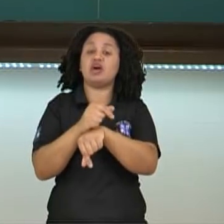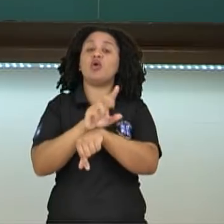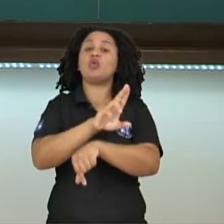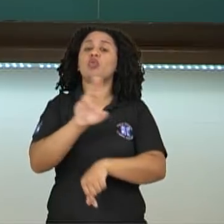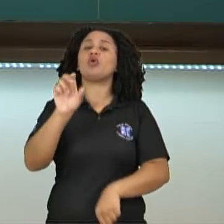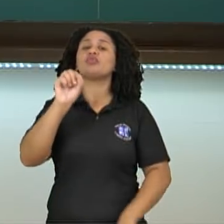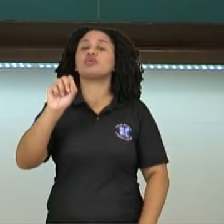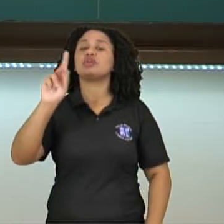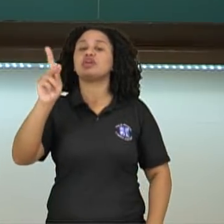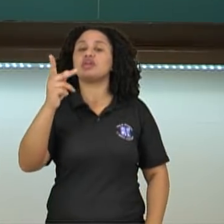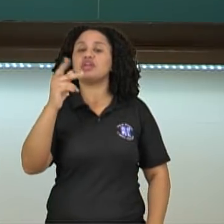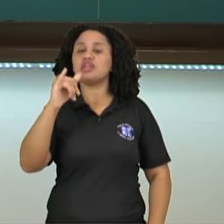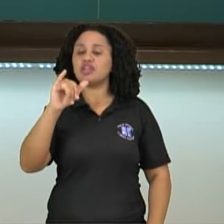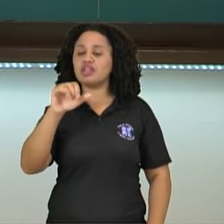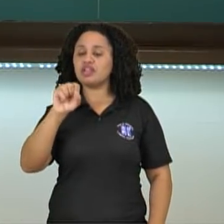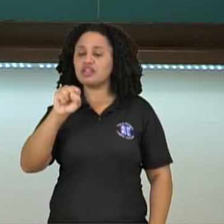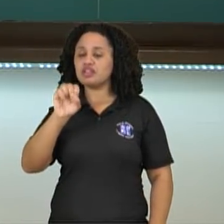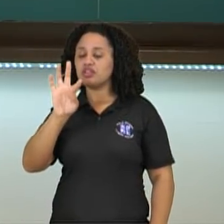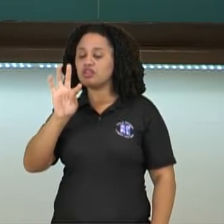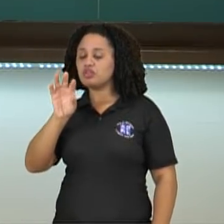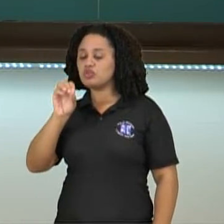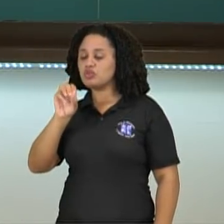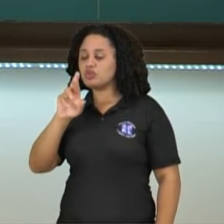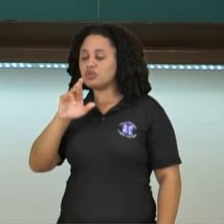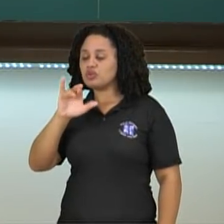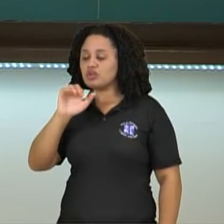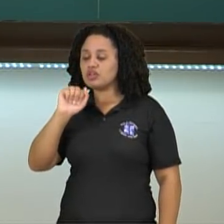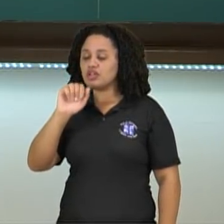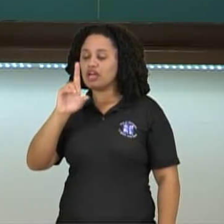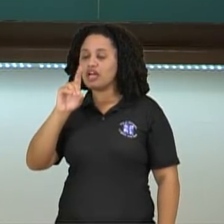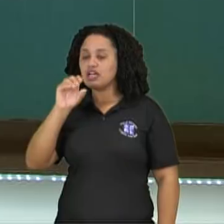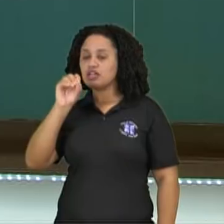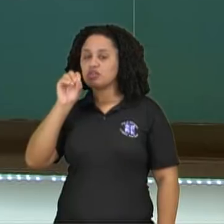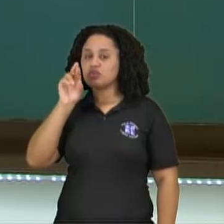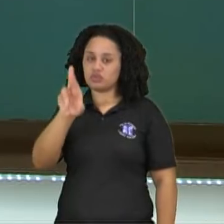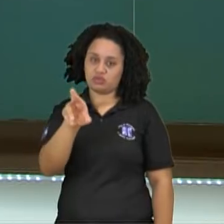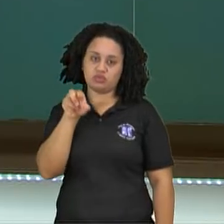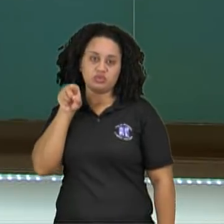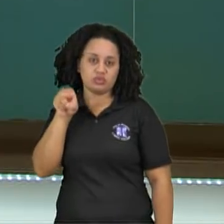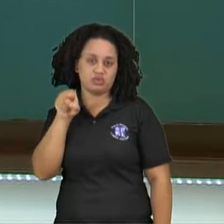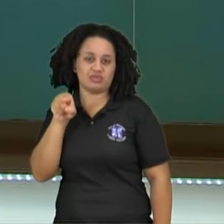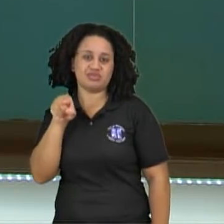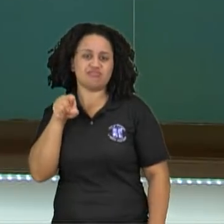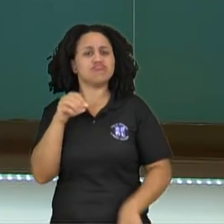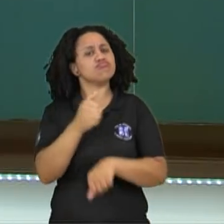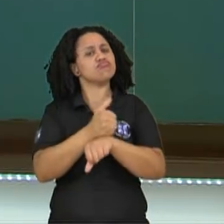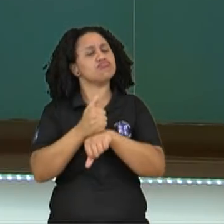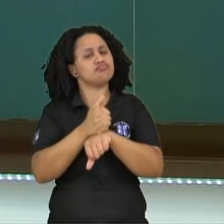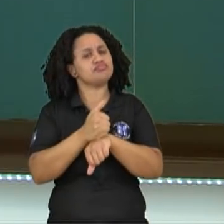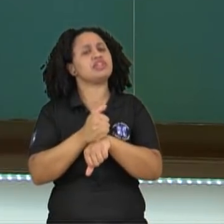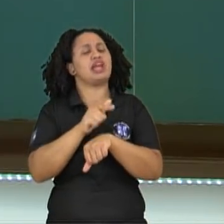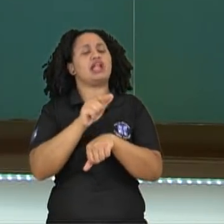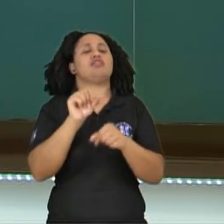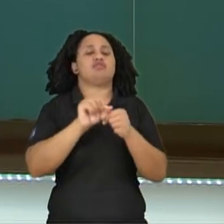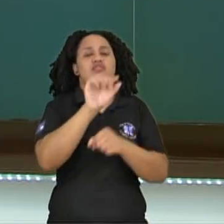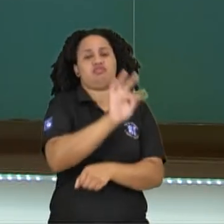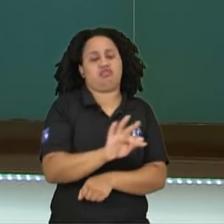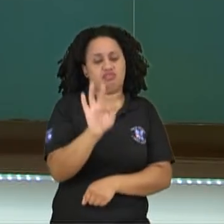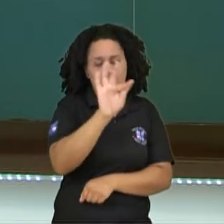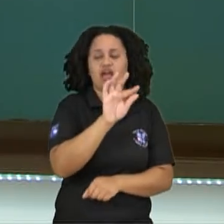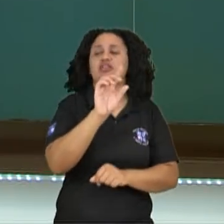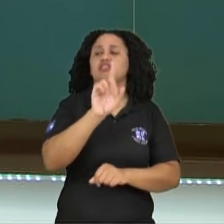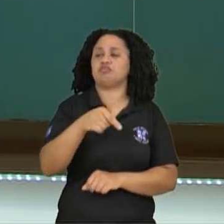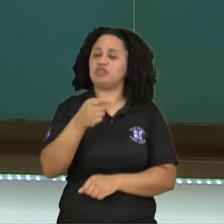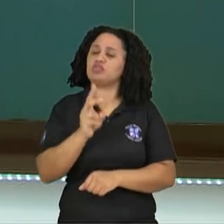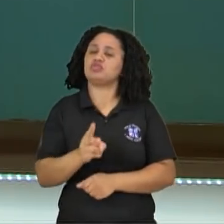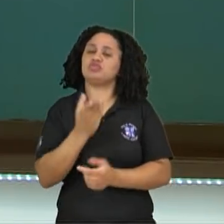profissional especializado que passou por uma faculdade de história. Depois ele continuou estudando, fez depois até